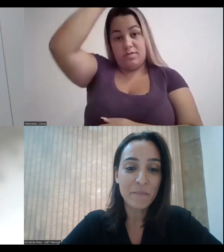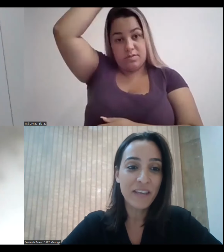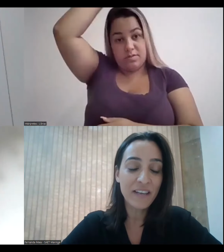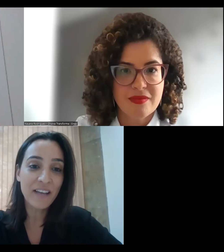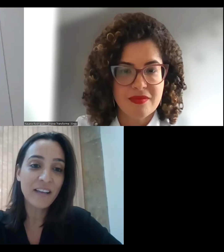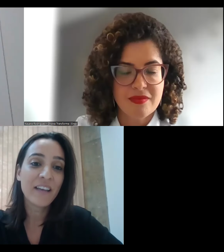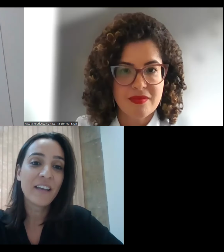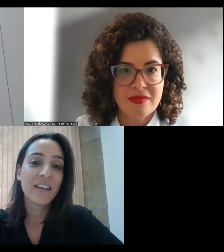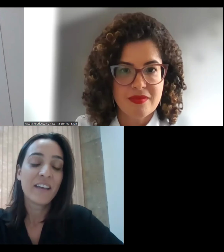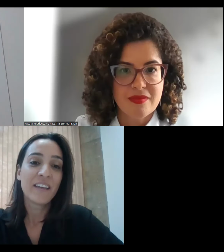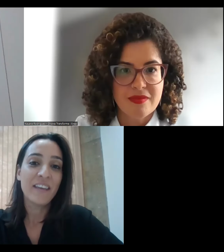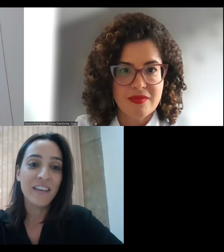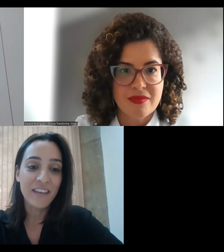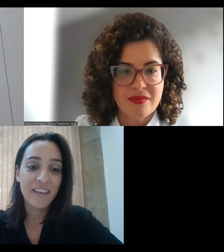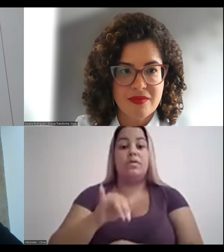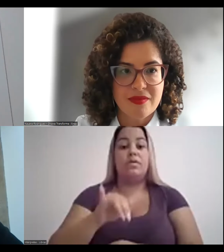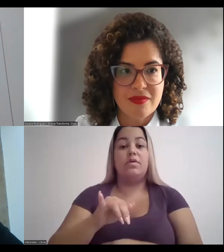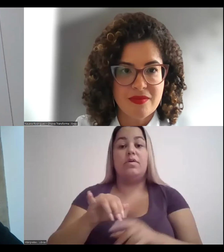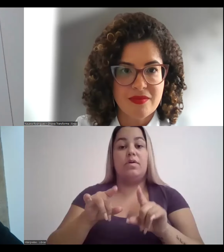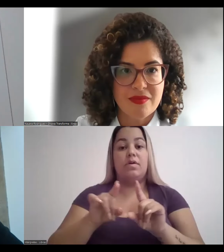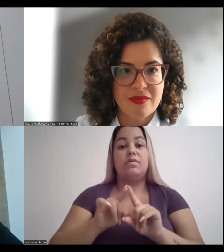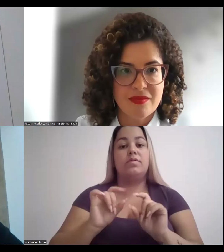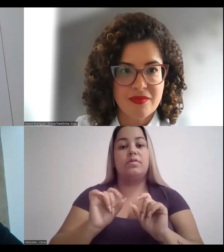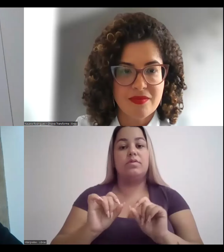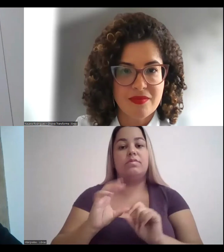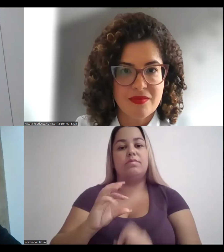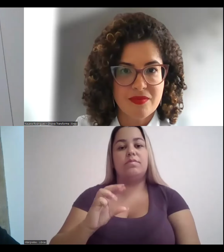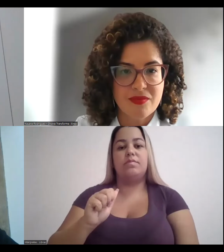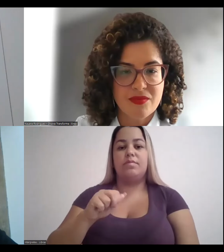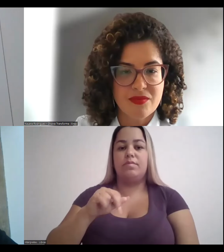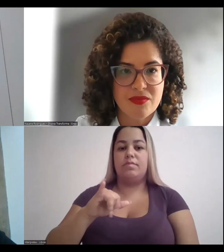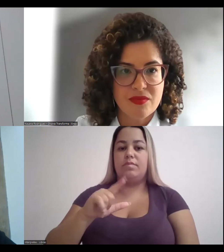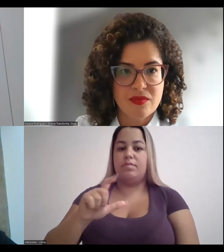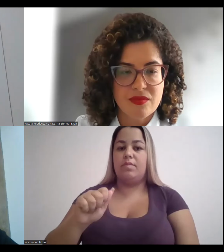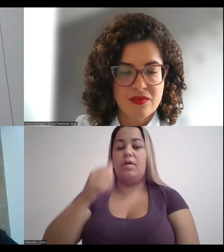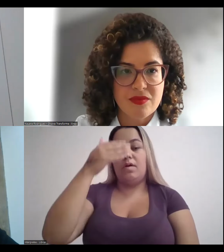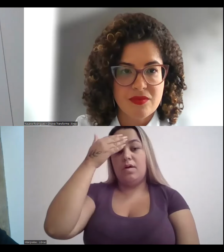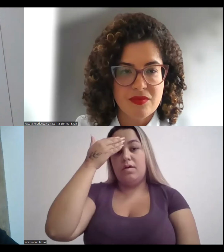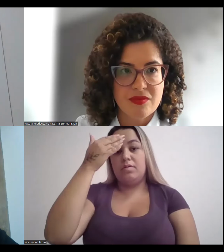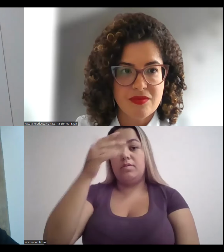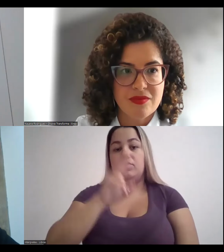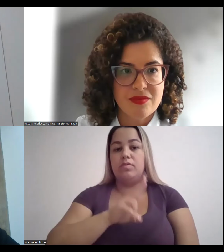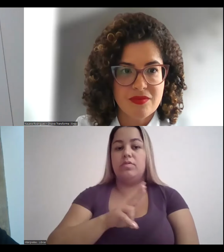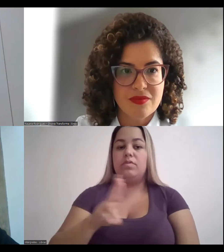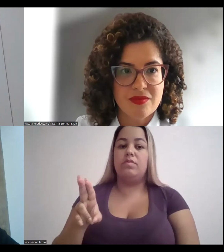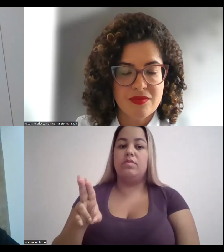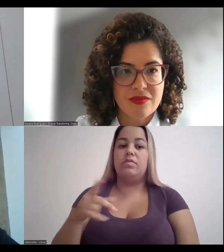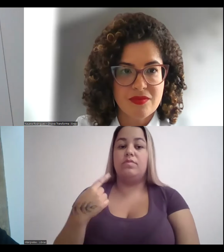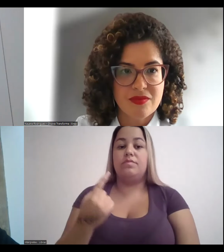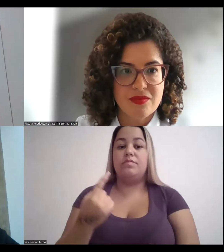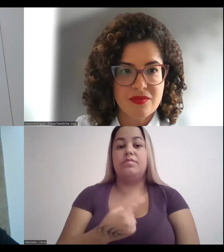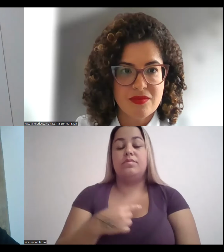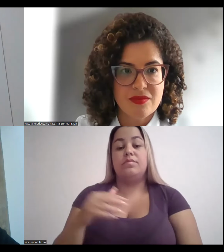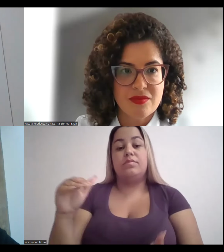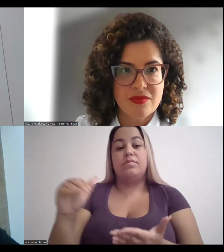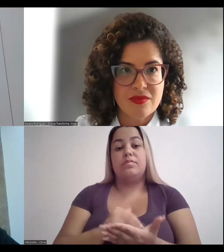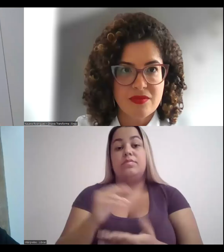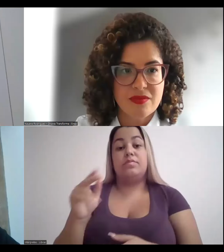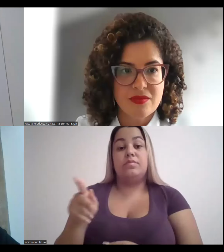Luiz, Camila. E eu gostaria muito de agradecer, em nome do nosso secretário, professor